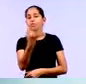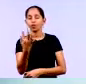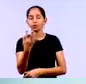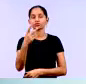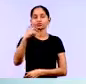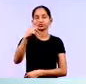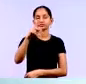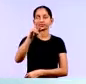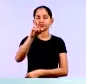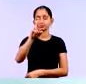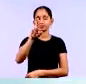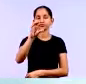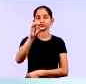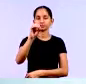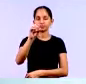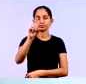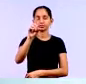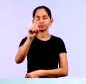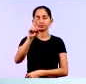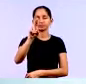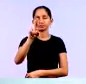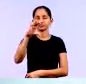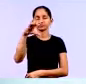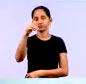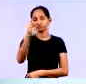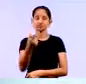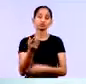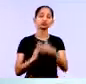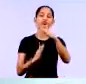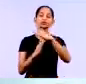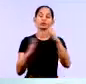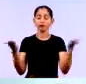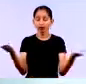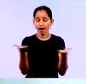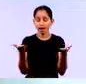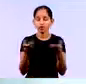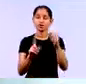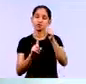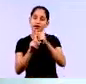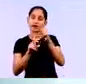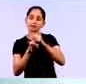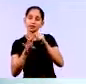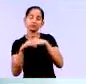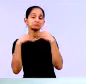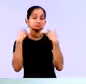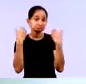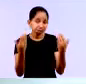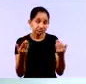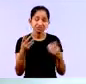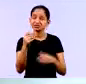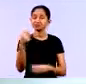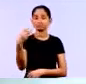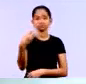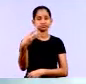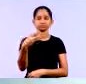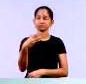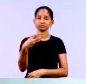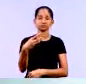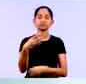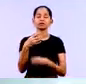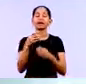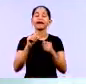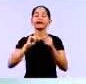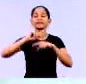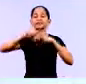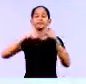da produção do período. É o que nós vamos ver aqui. Então, por isso que eu falei que seria 3, o quarto vai ser só